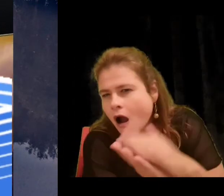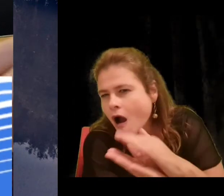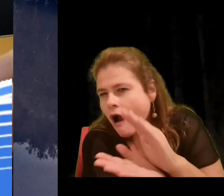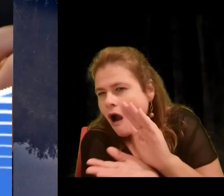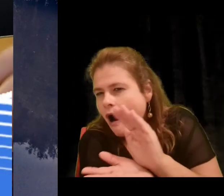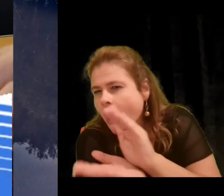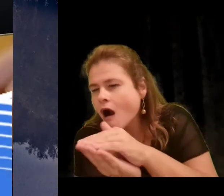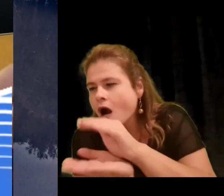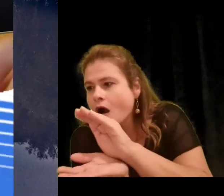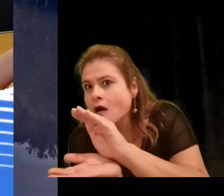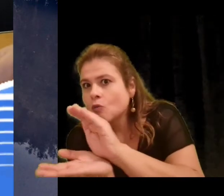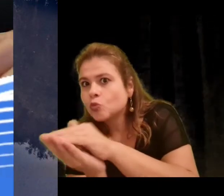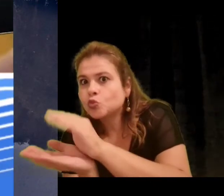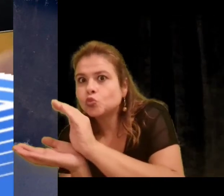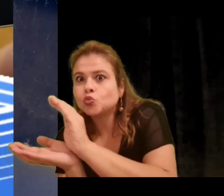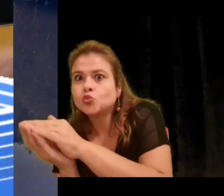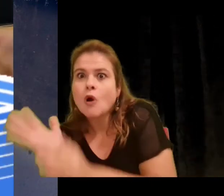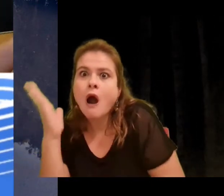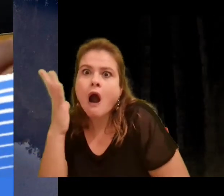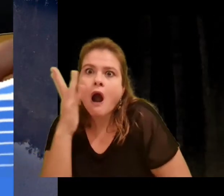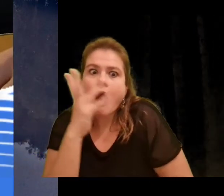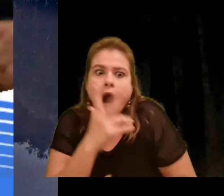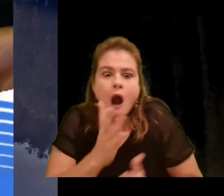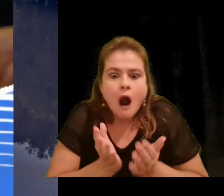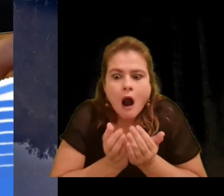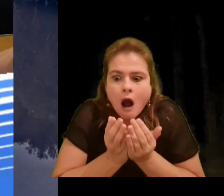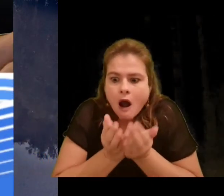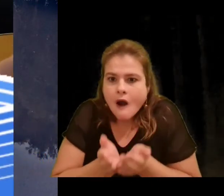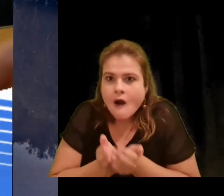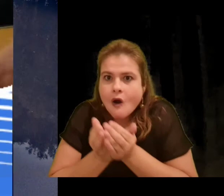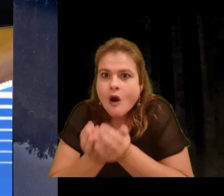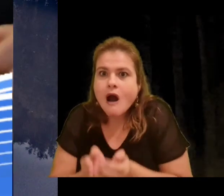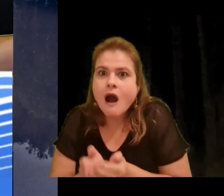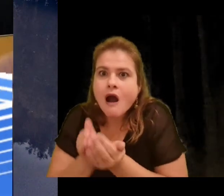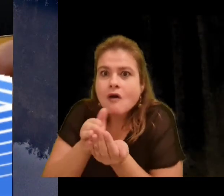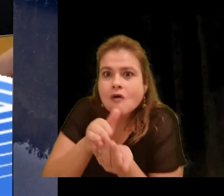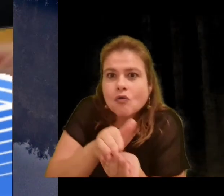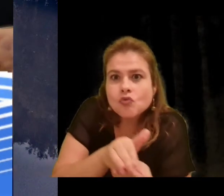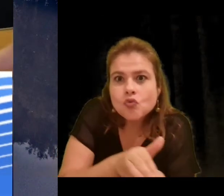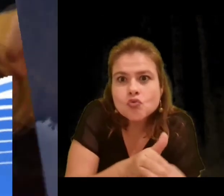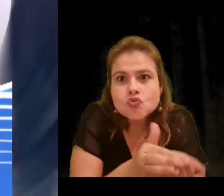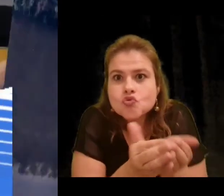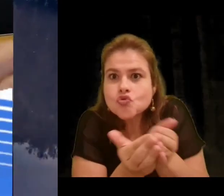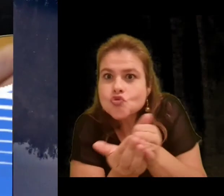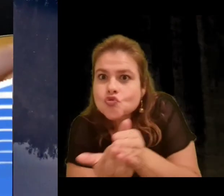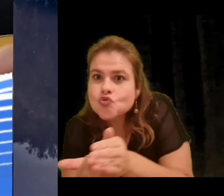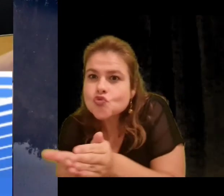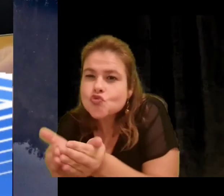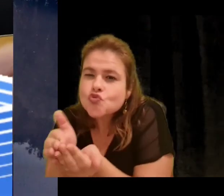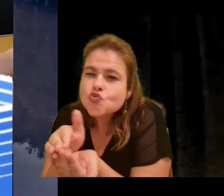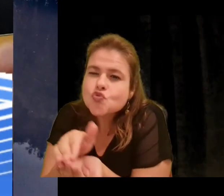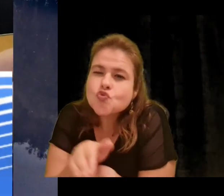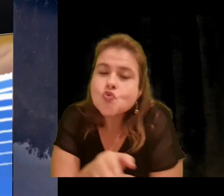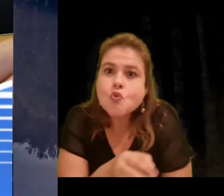aproximou E o lindo bote dos indiozinhos quase, quase virou